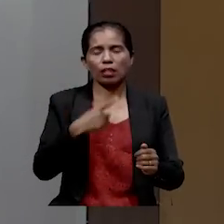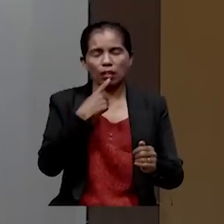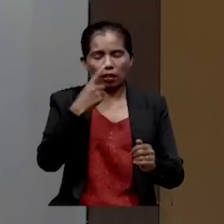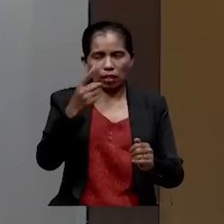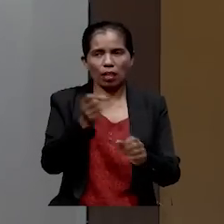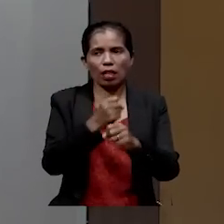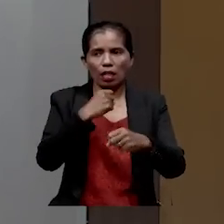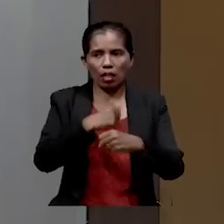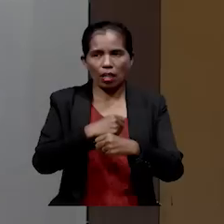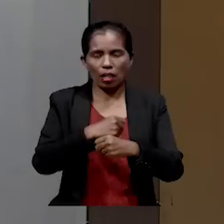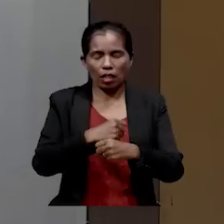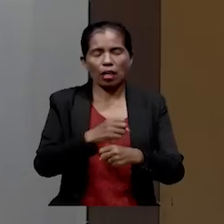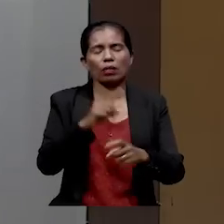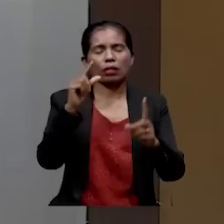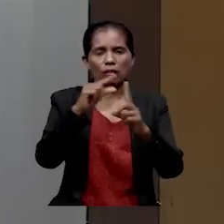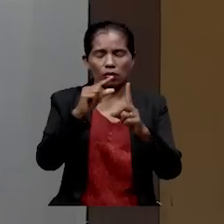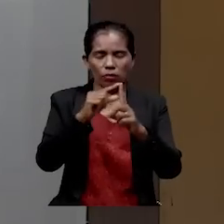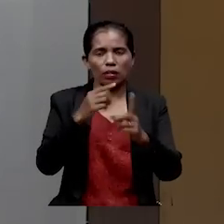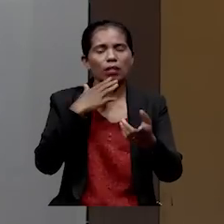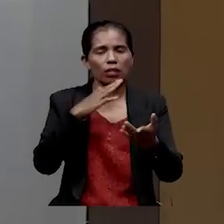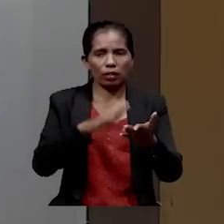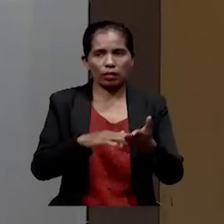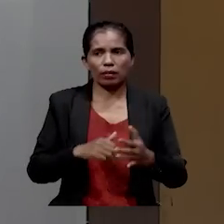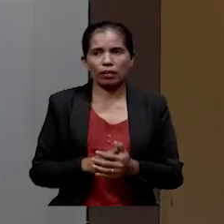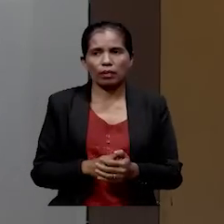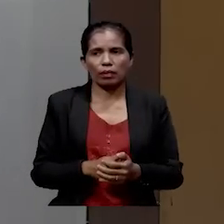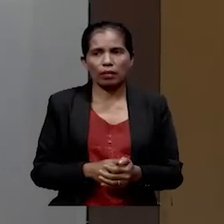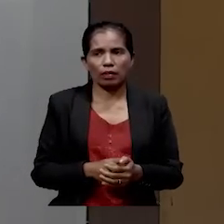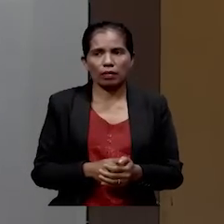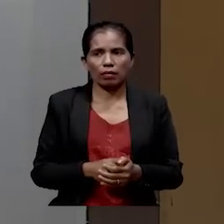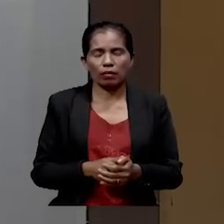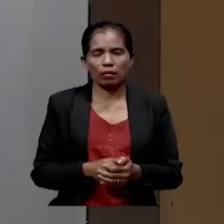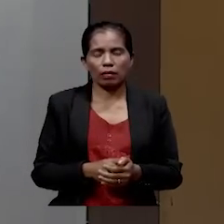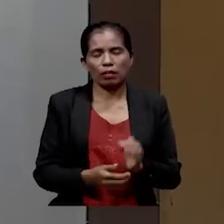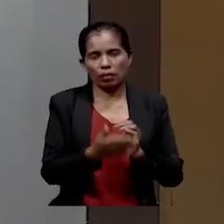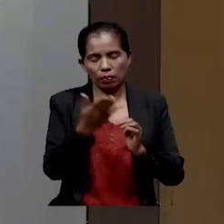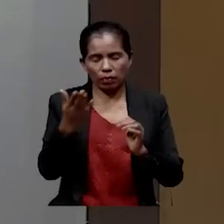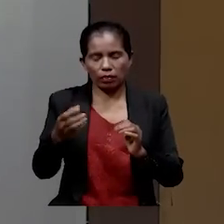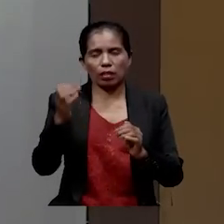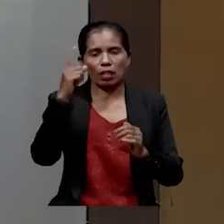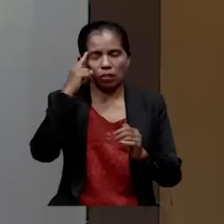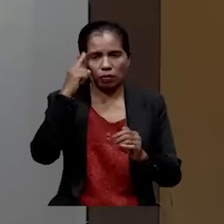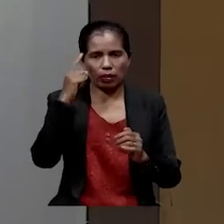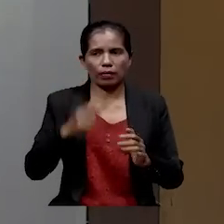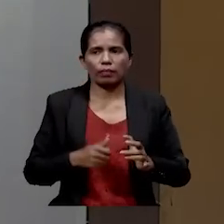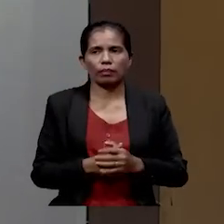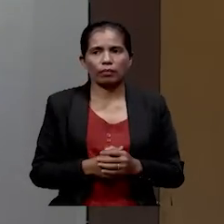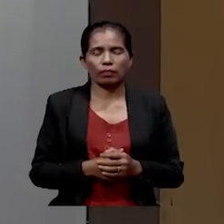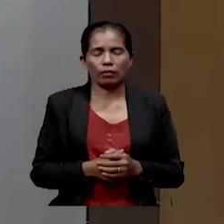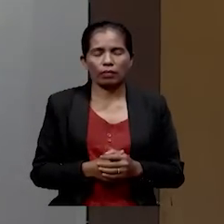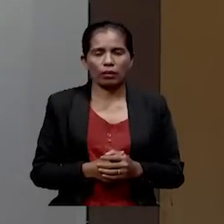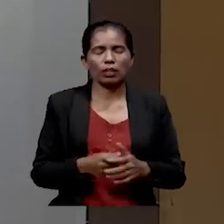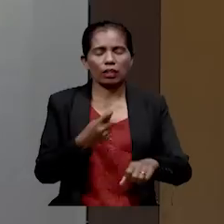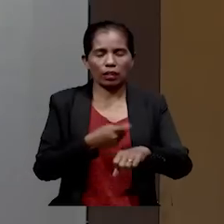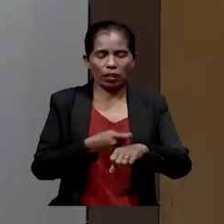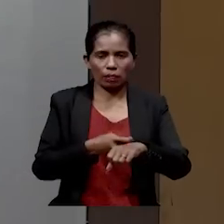halu insulto, né? Neve, irene, se irene, maca, e a voz ser na intenção, tem para cá,